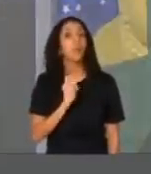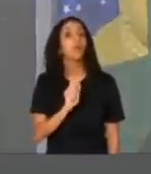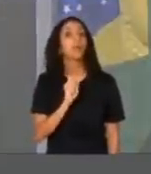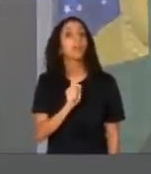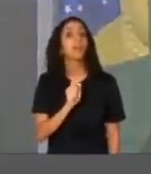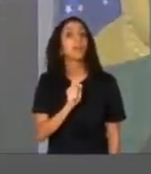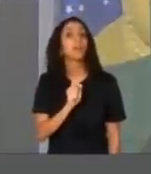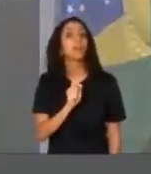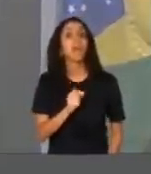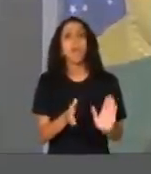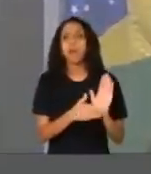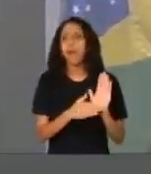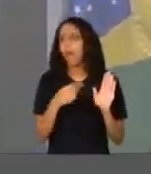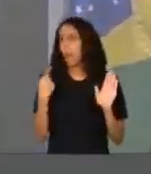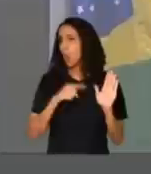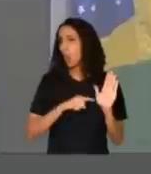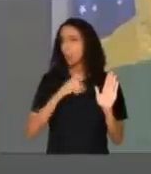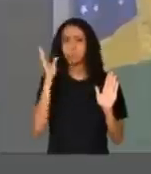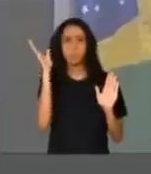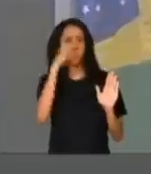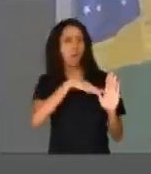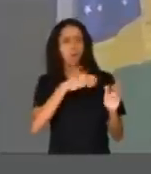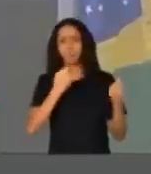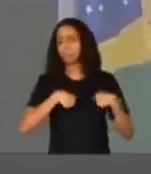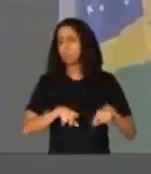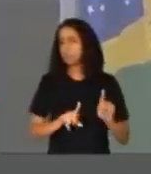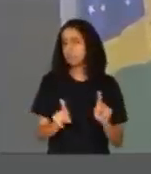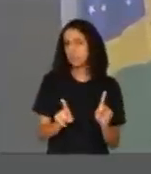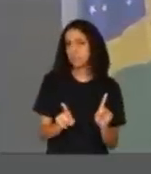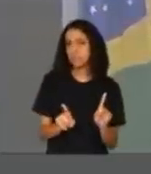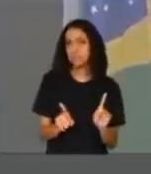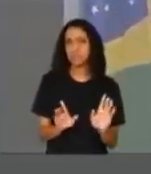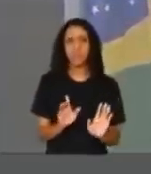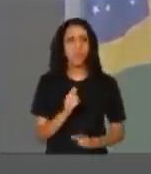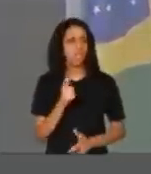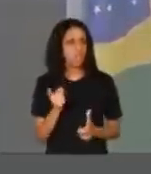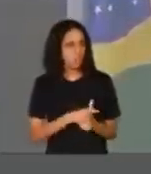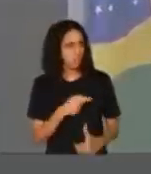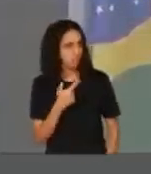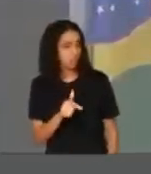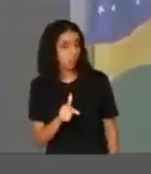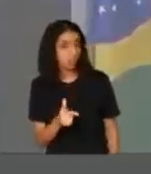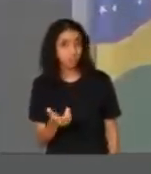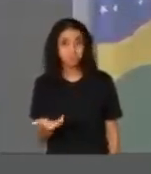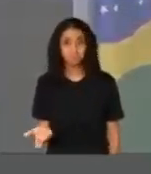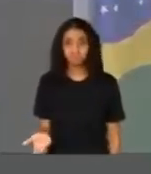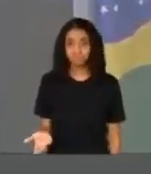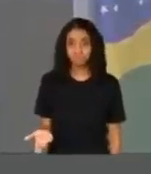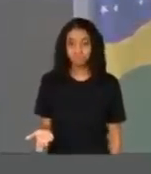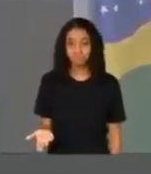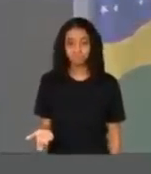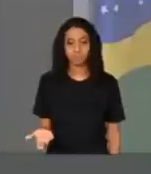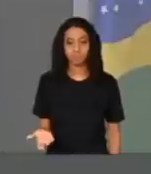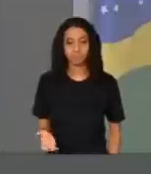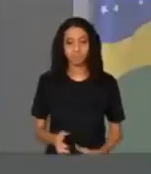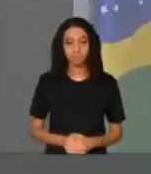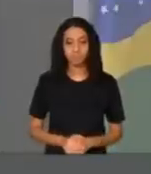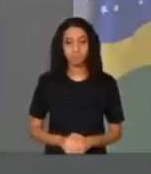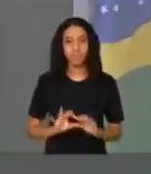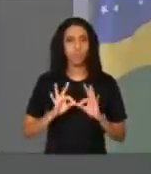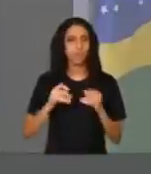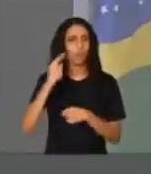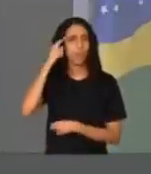falar que é um negócio cruel, que não precisa ser feito ou que não existe déficit, enfim, com todo tipo de